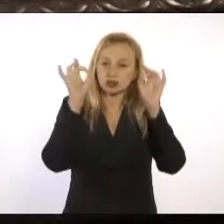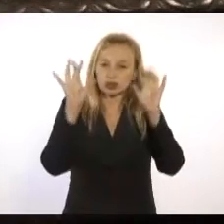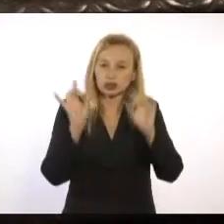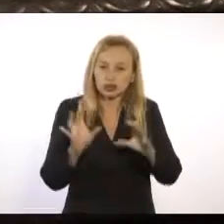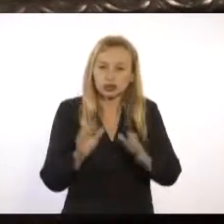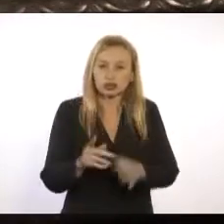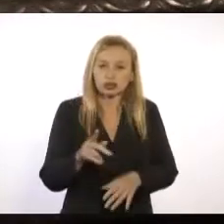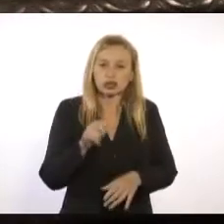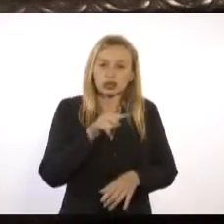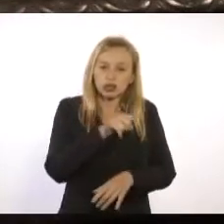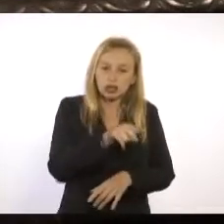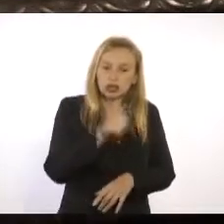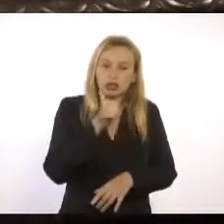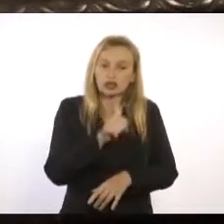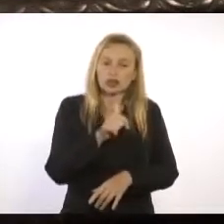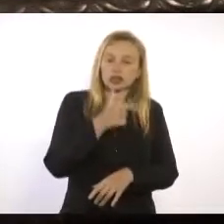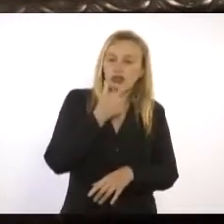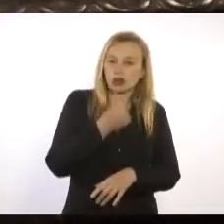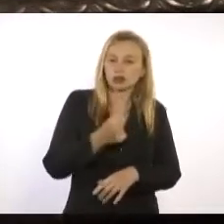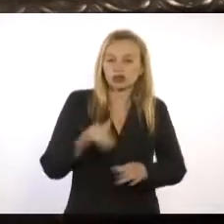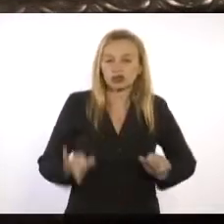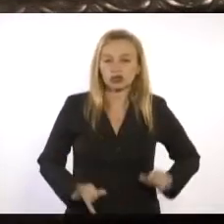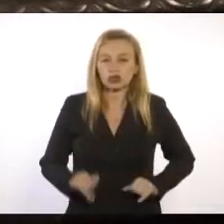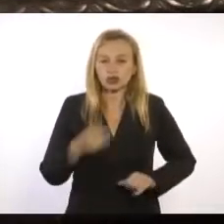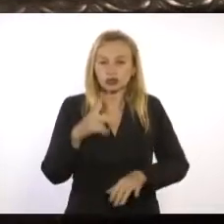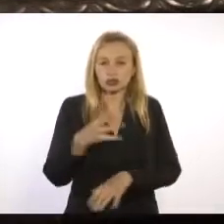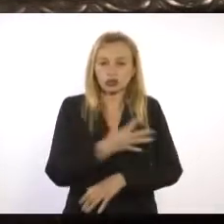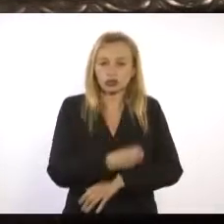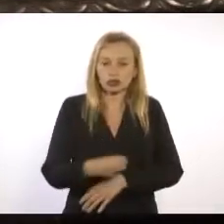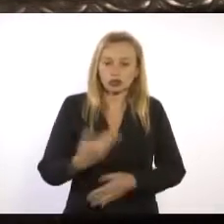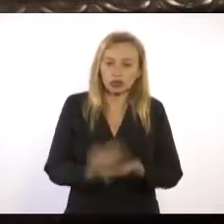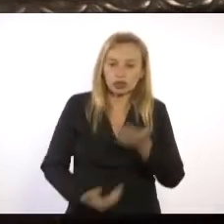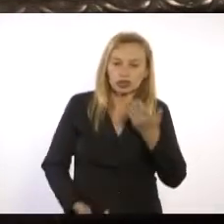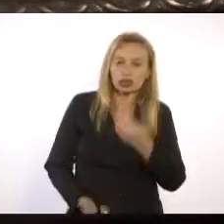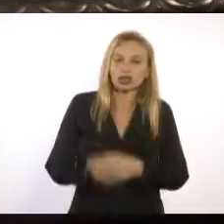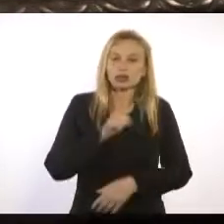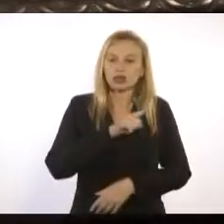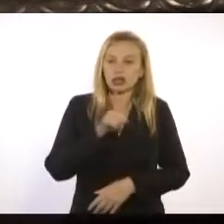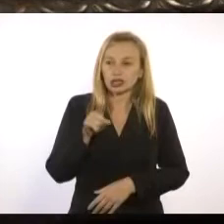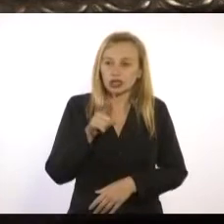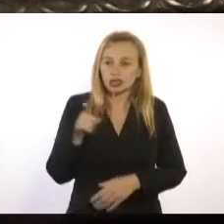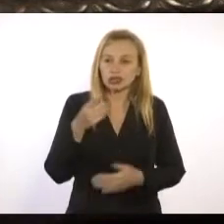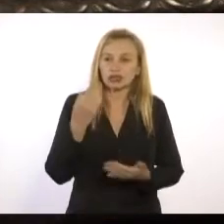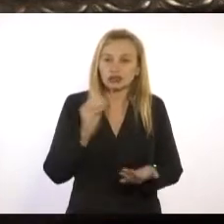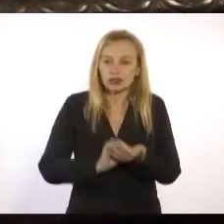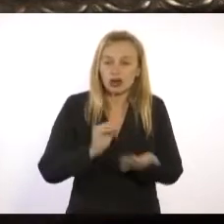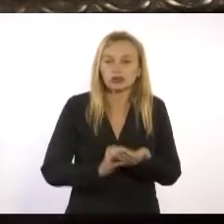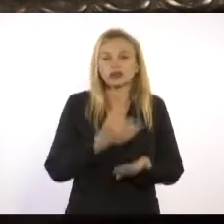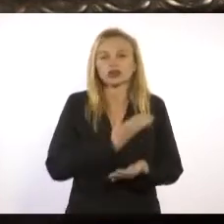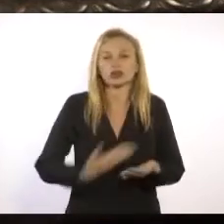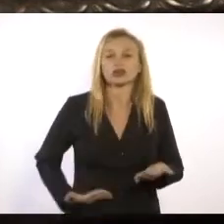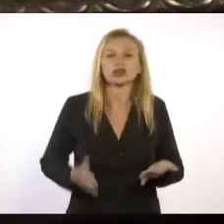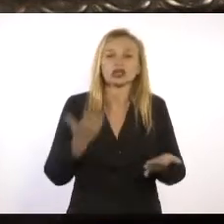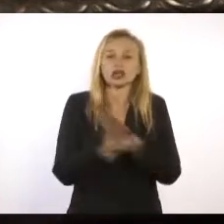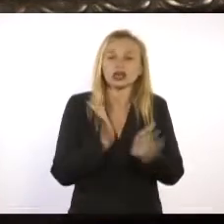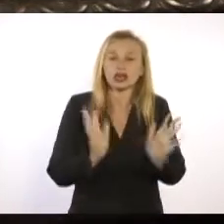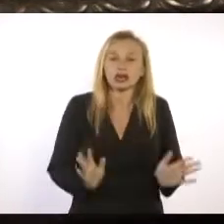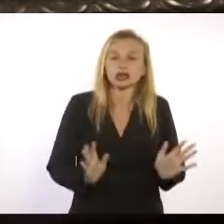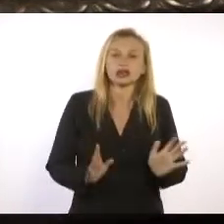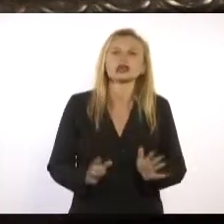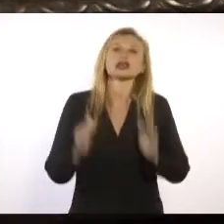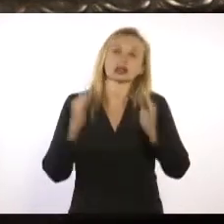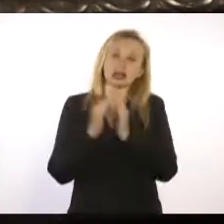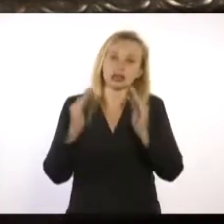com aqueles e com aquelas que sofrem, que perderam seus filhos, para que esse desgoverno cesse. Afinal de contas,